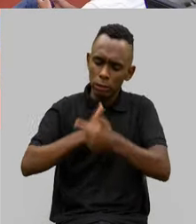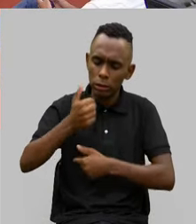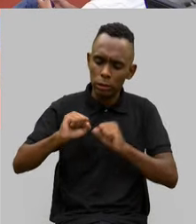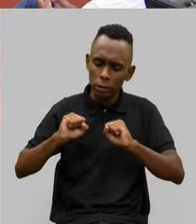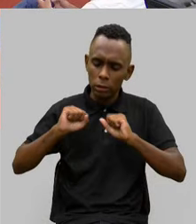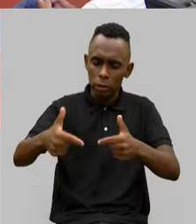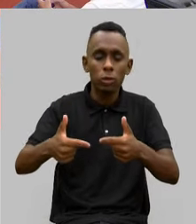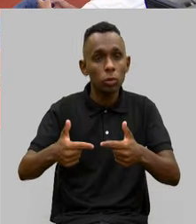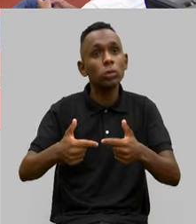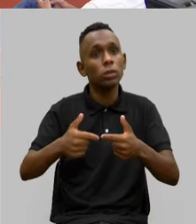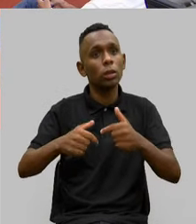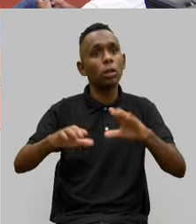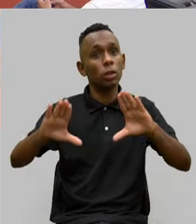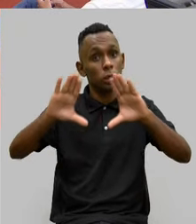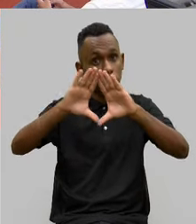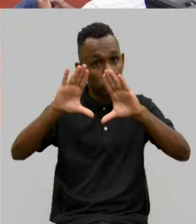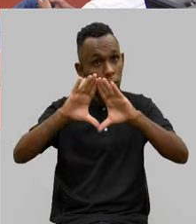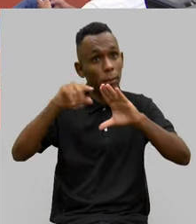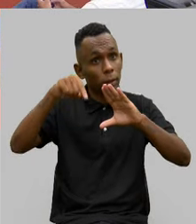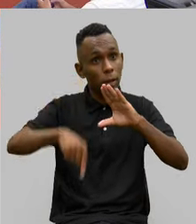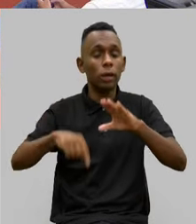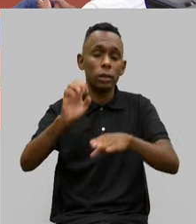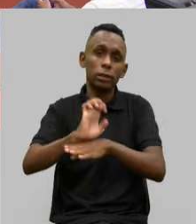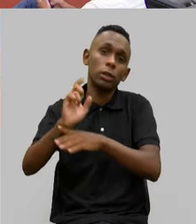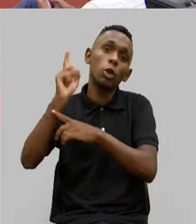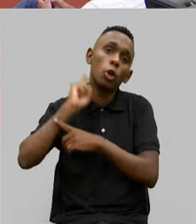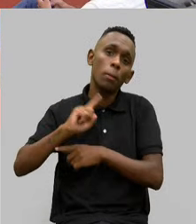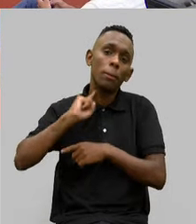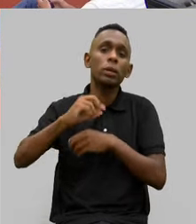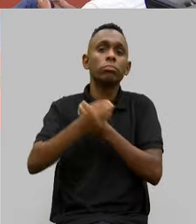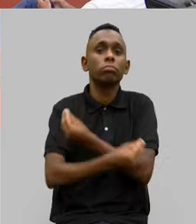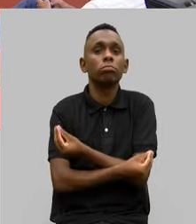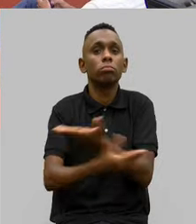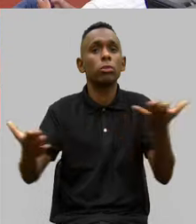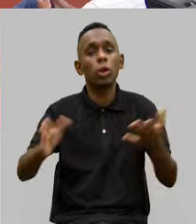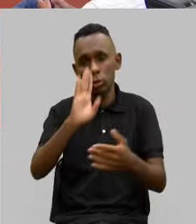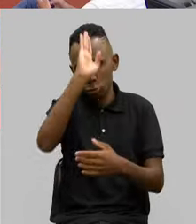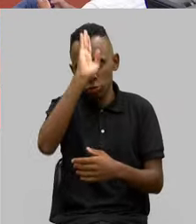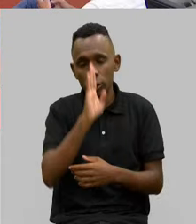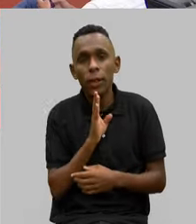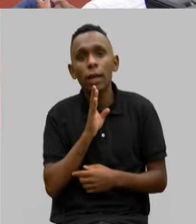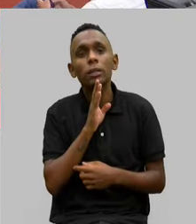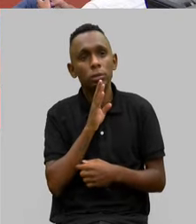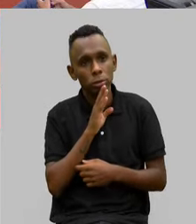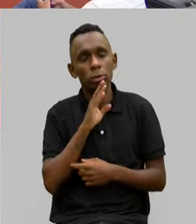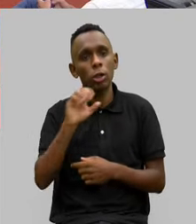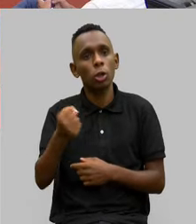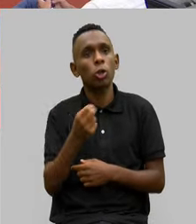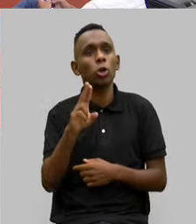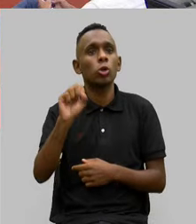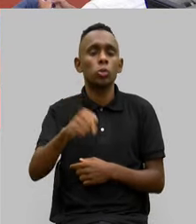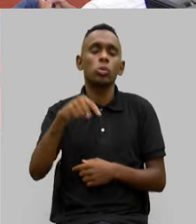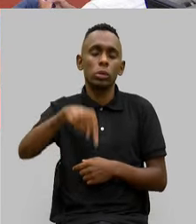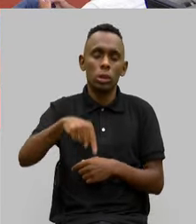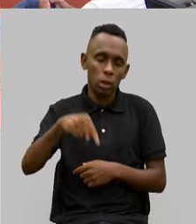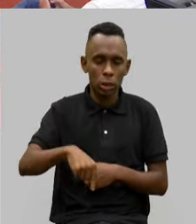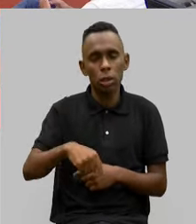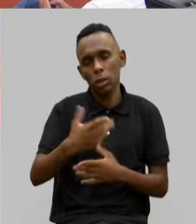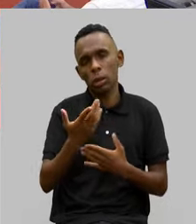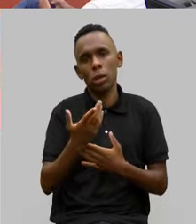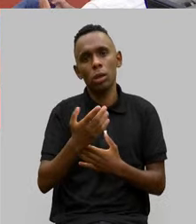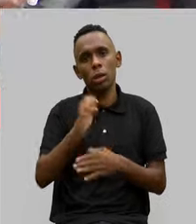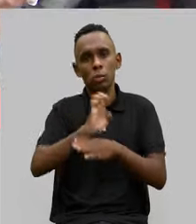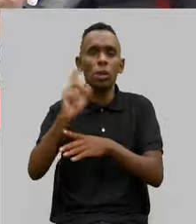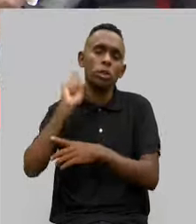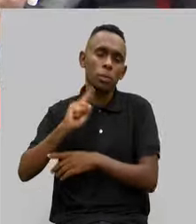aí na Assembleia aqui o Minas Gerais possa estar fornecendo isso de forma gratuita no SUS aqui do Estado obrigada